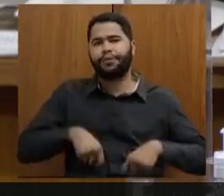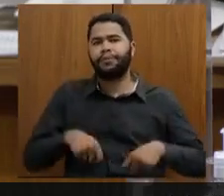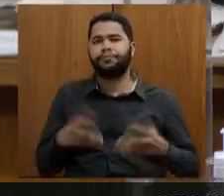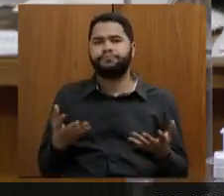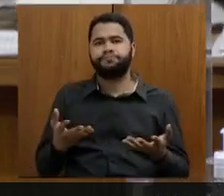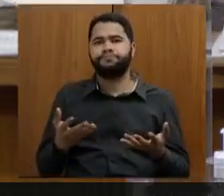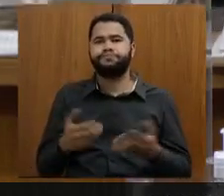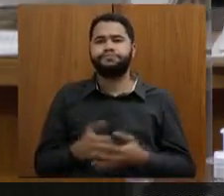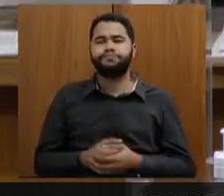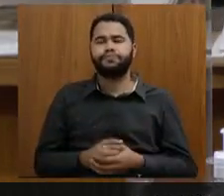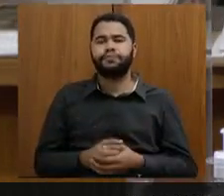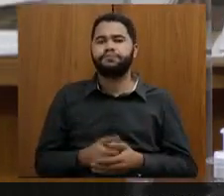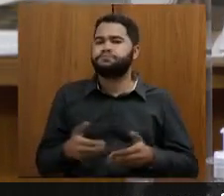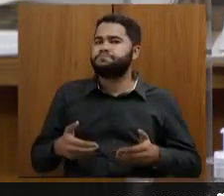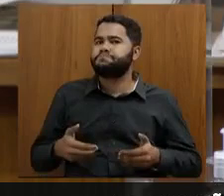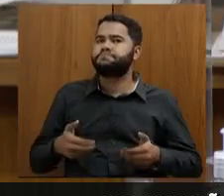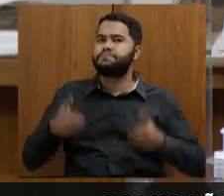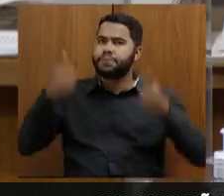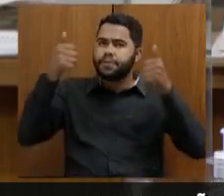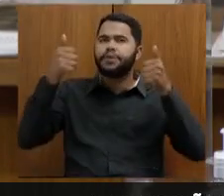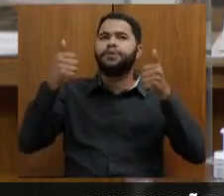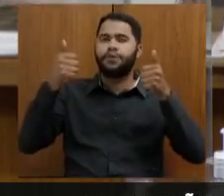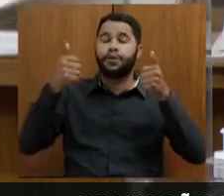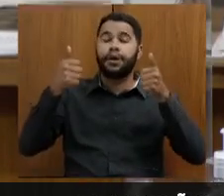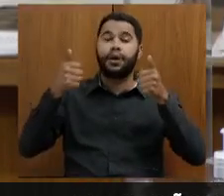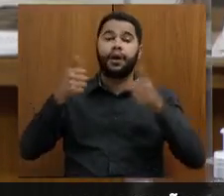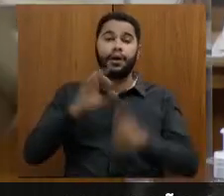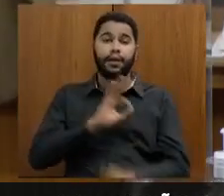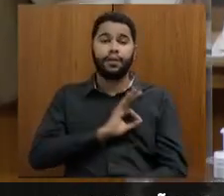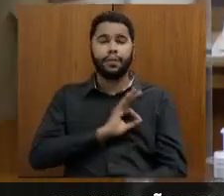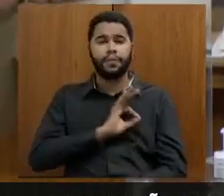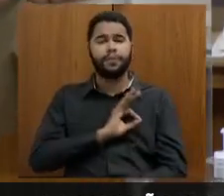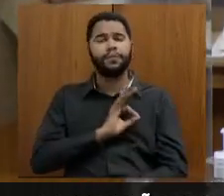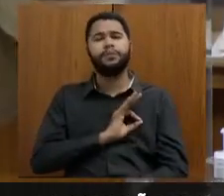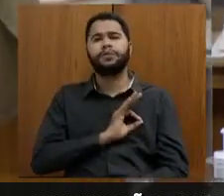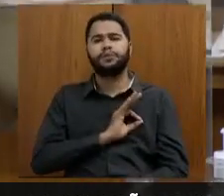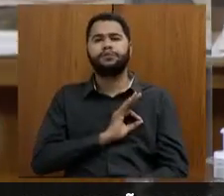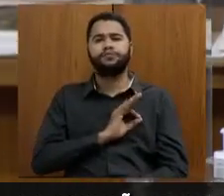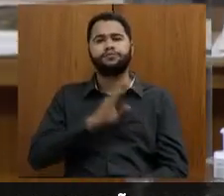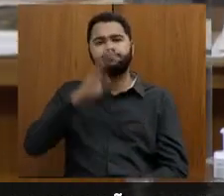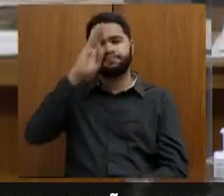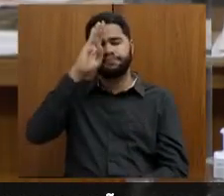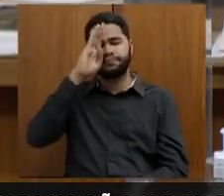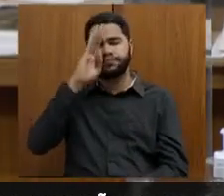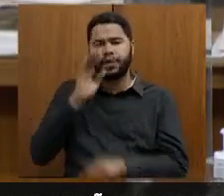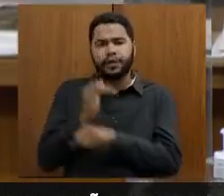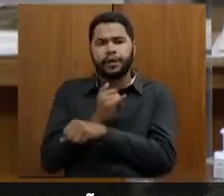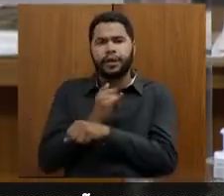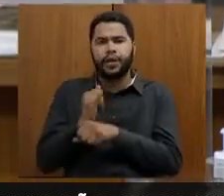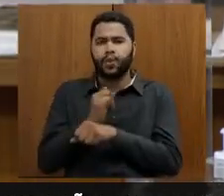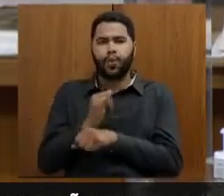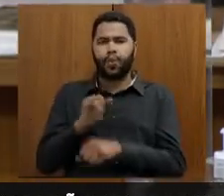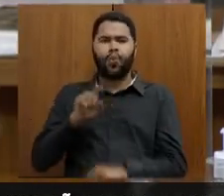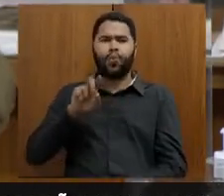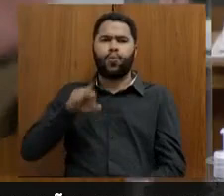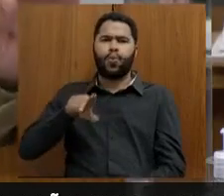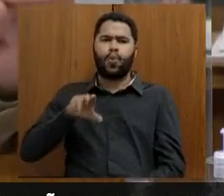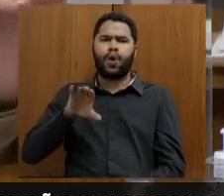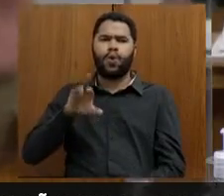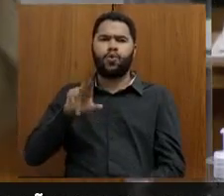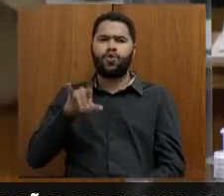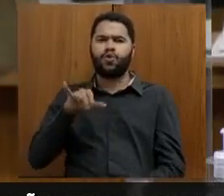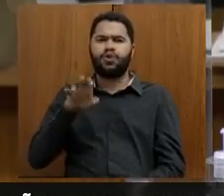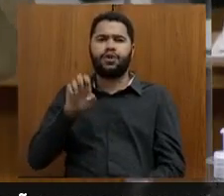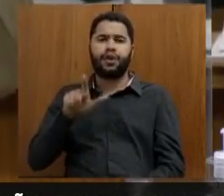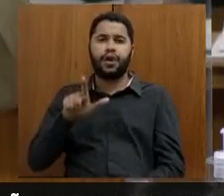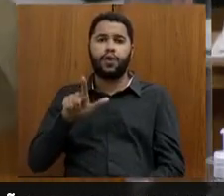de melhorar né a polícia militar está lá nos nossos no plano estratégico e não é o Coronel Rodrigo se o senhor